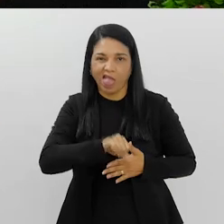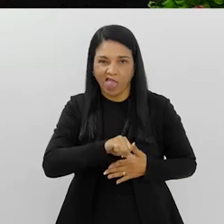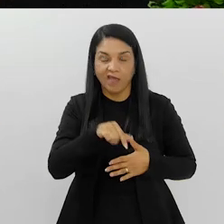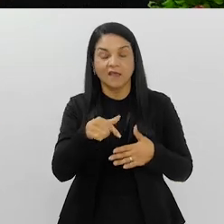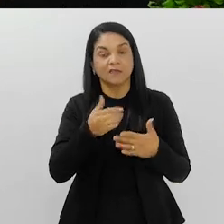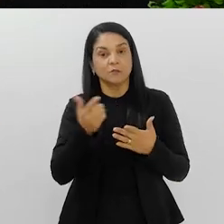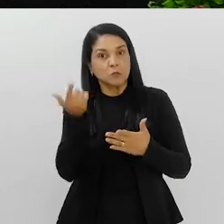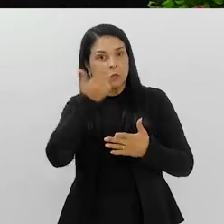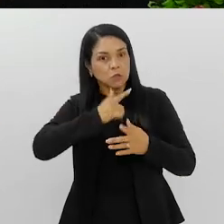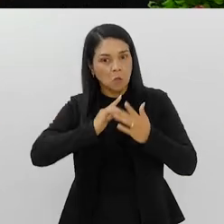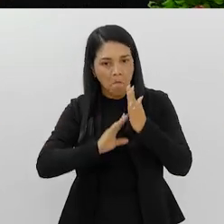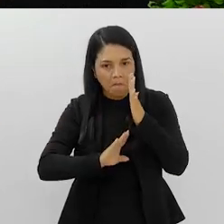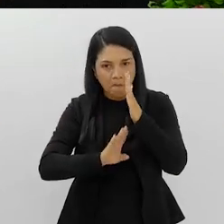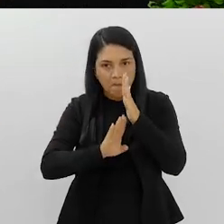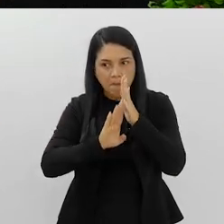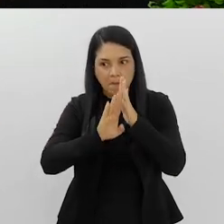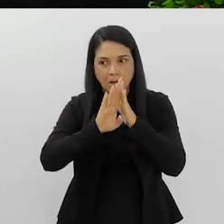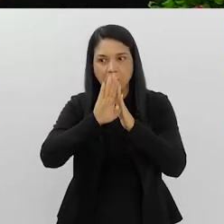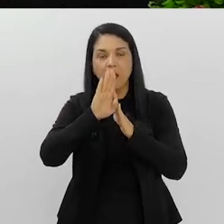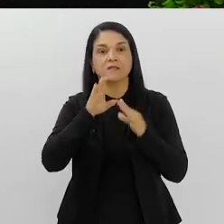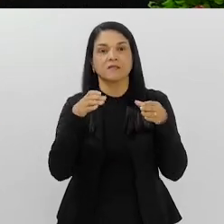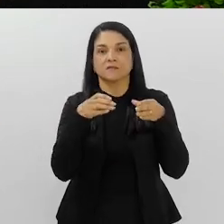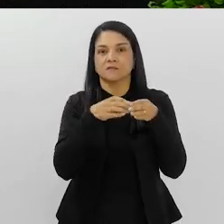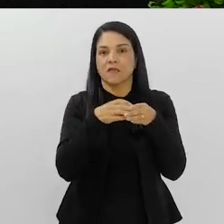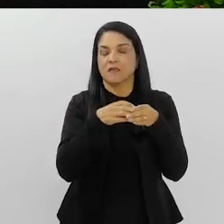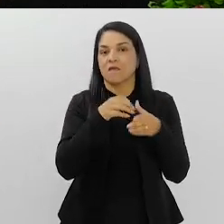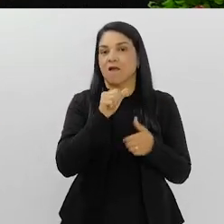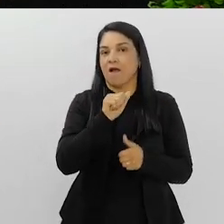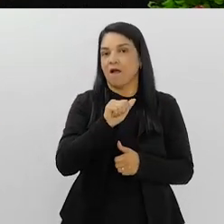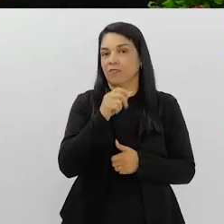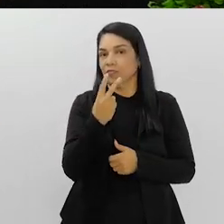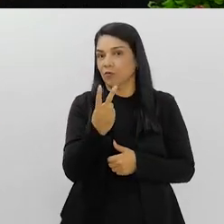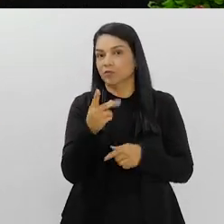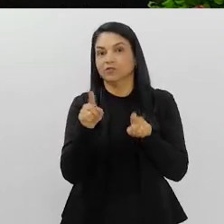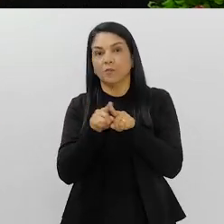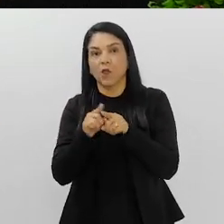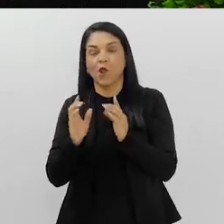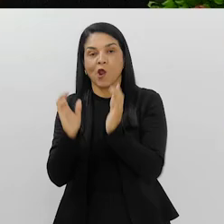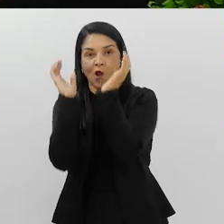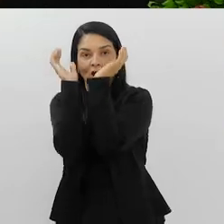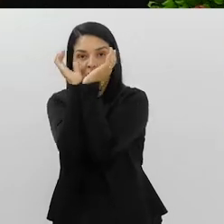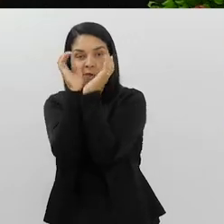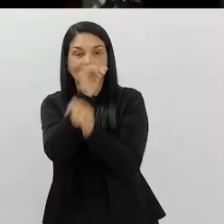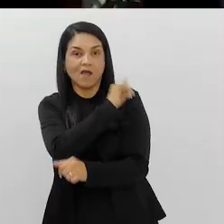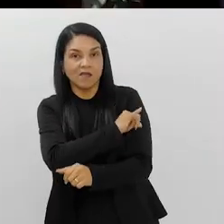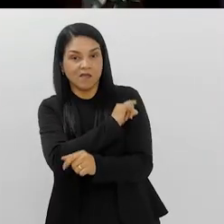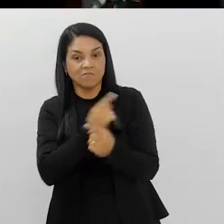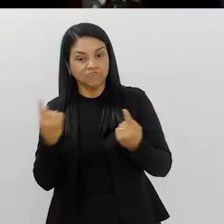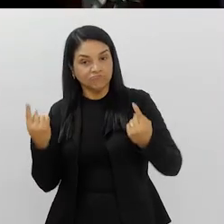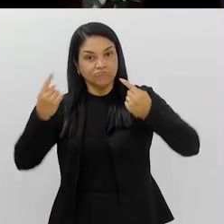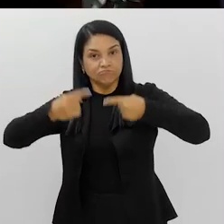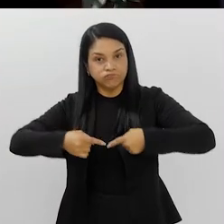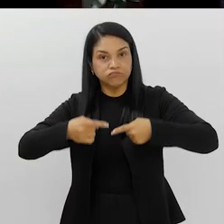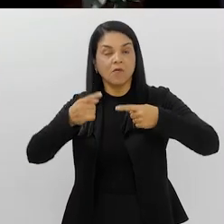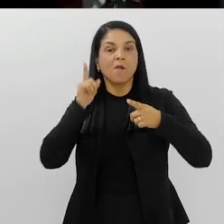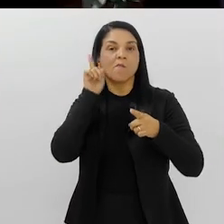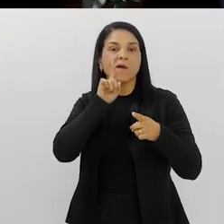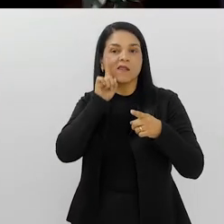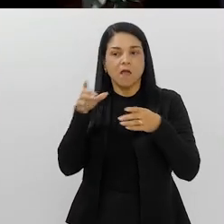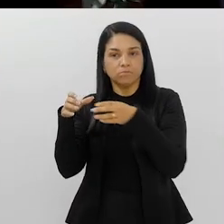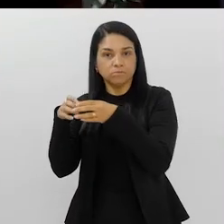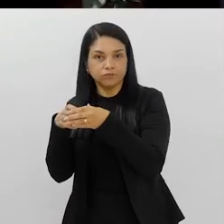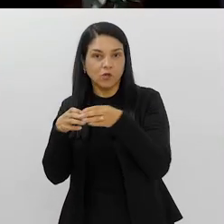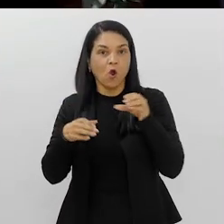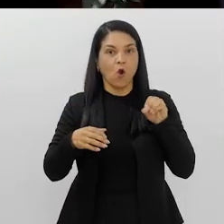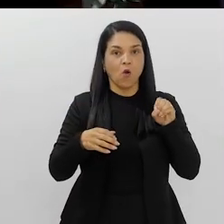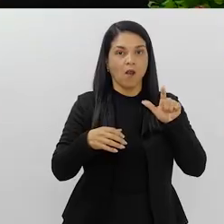sequência de invencibilidade absurda, tanto na Série A2 como na Copa Rio também. E enfrentou o Maricá, que fez também uma linda campanha